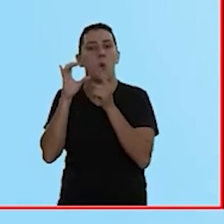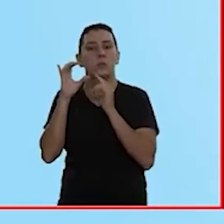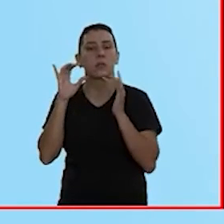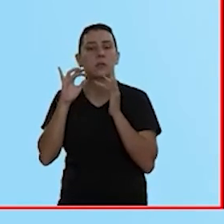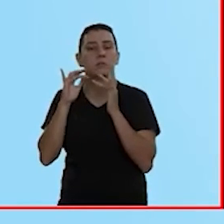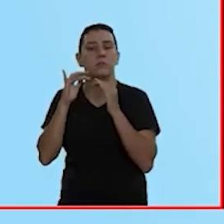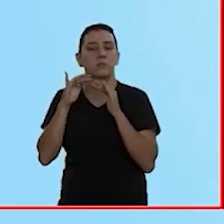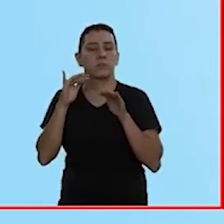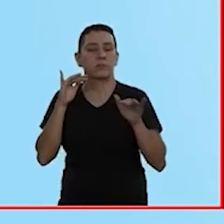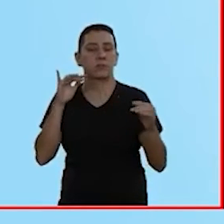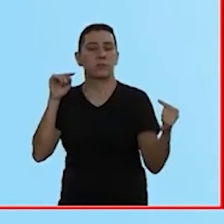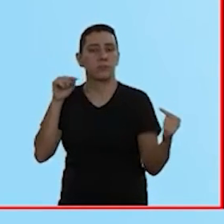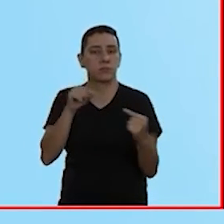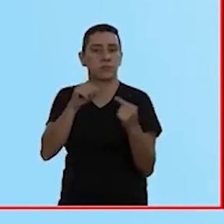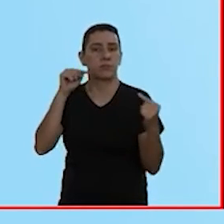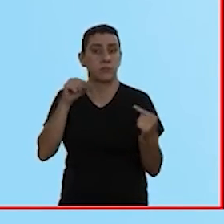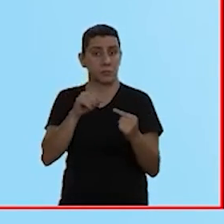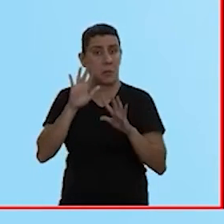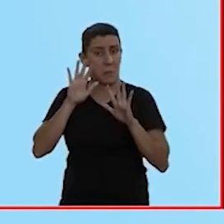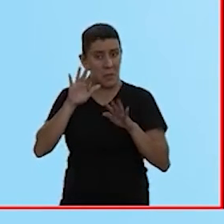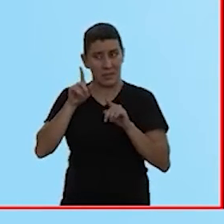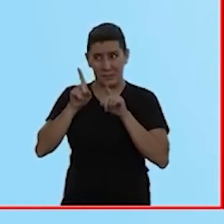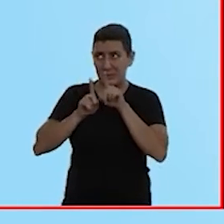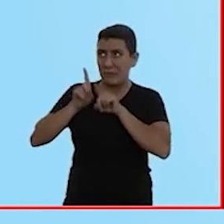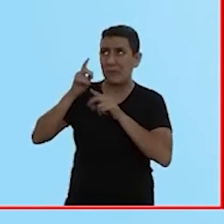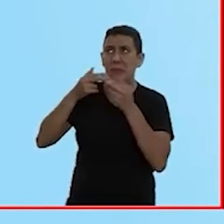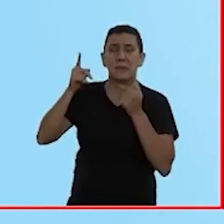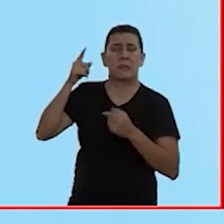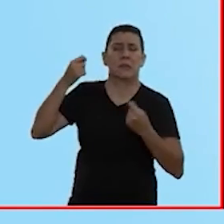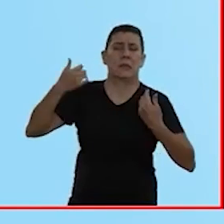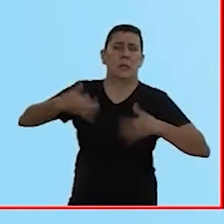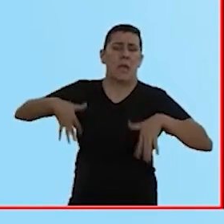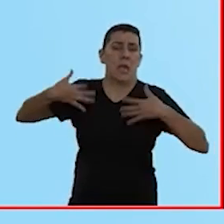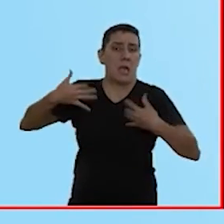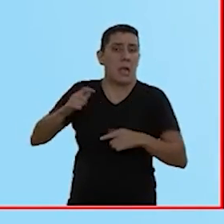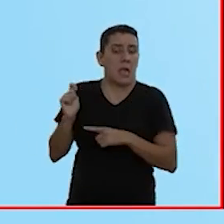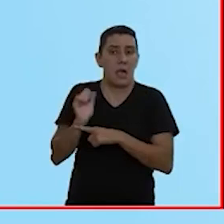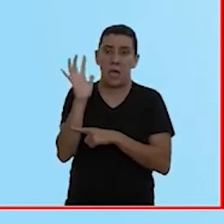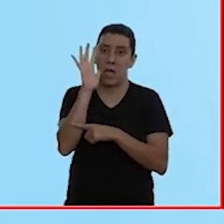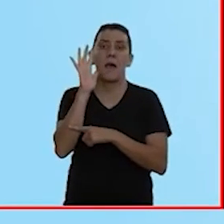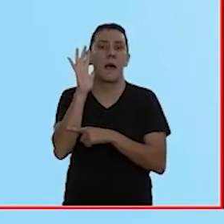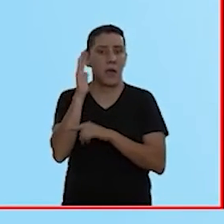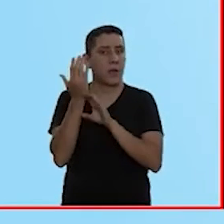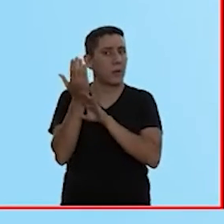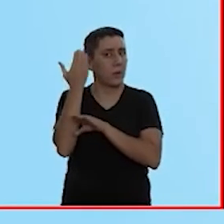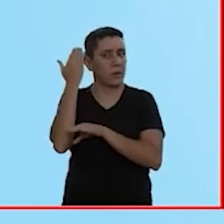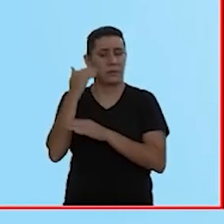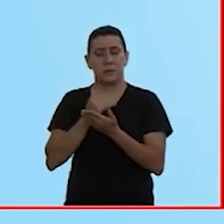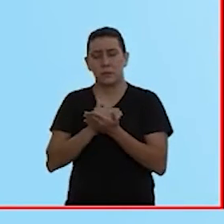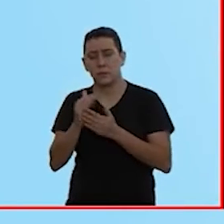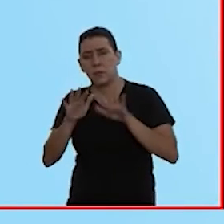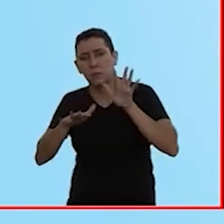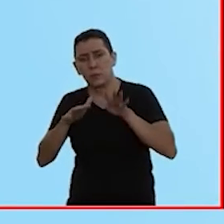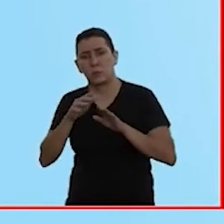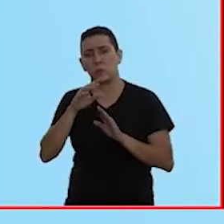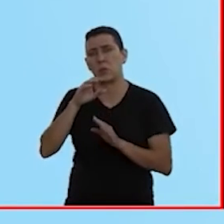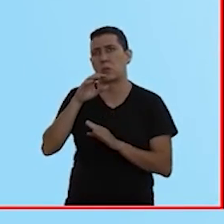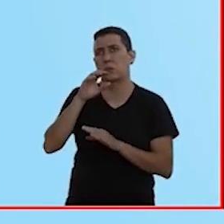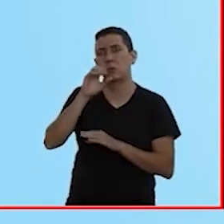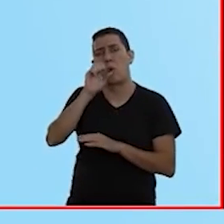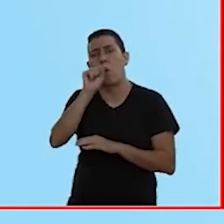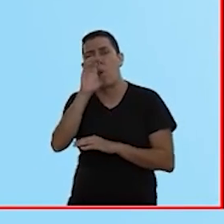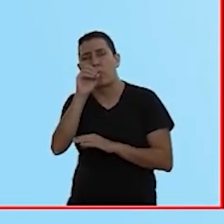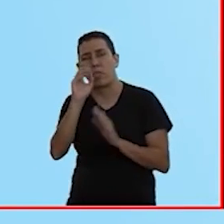o curso Ele era muito alvo era um aplicações muito específicas na década de 80 é começaram a aparecer os primeiros